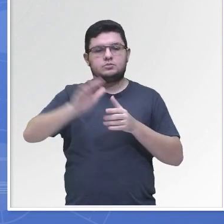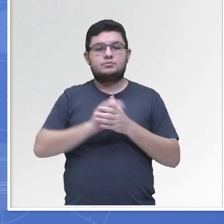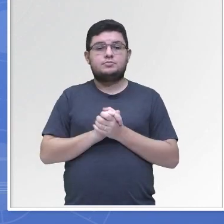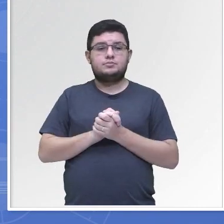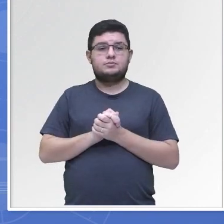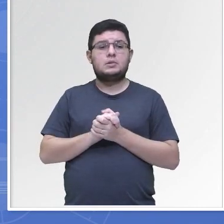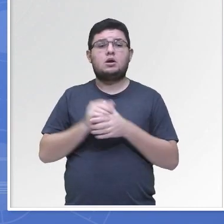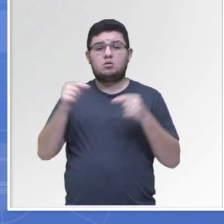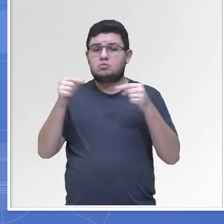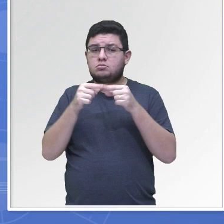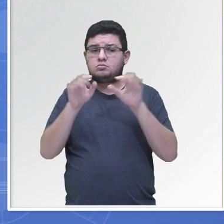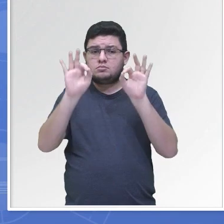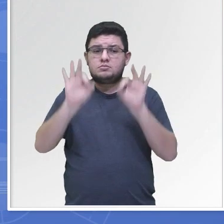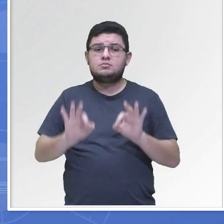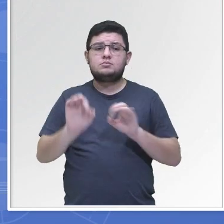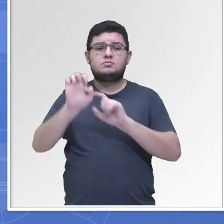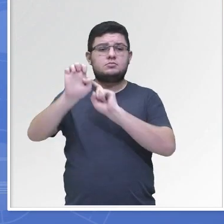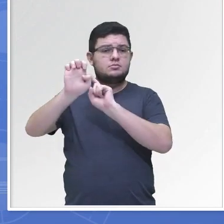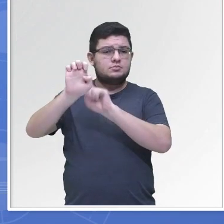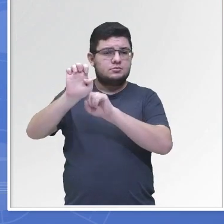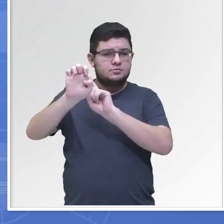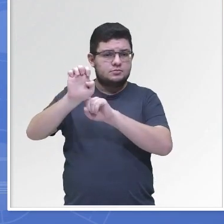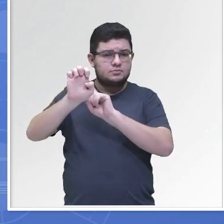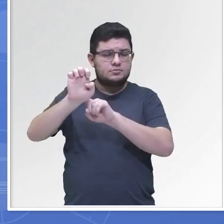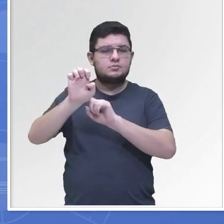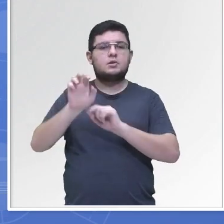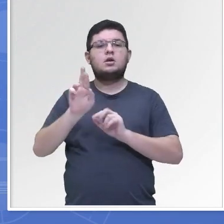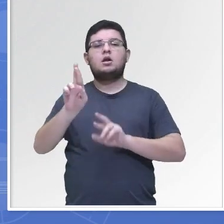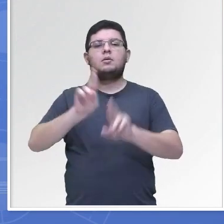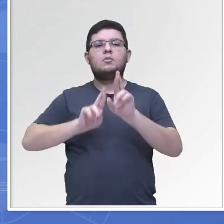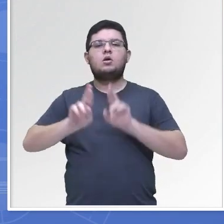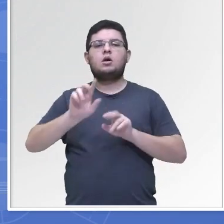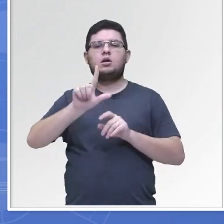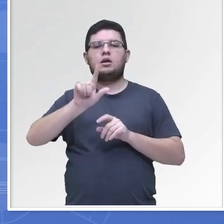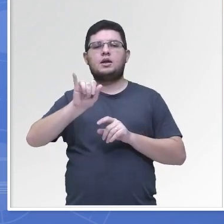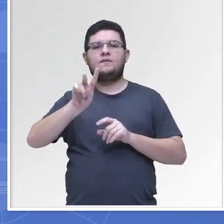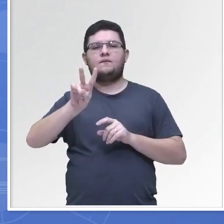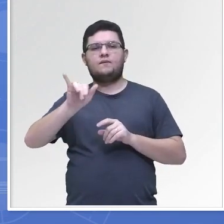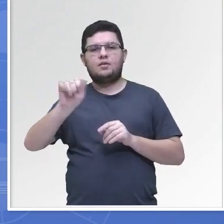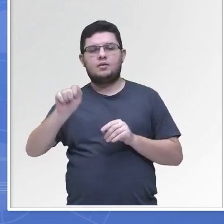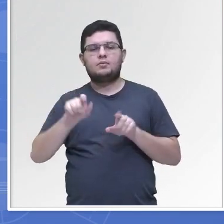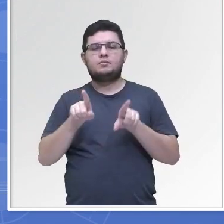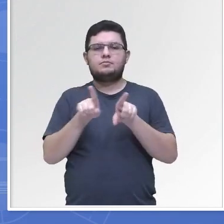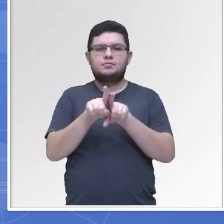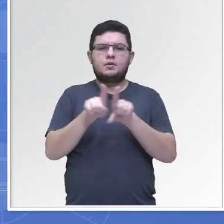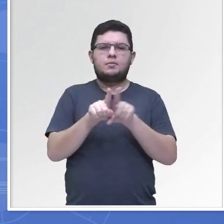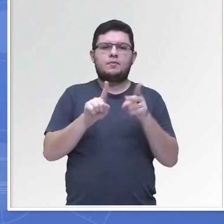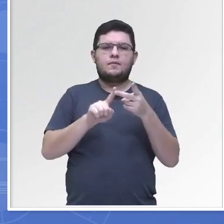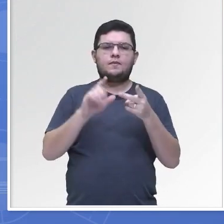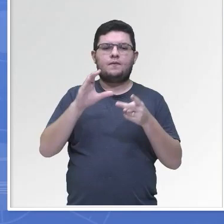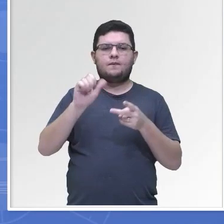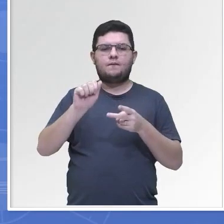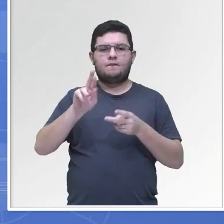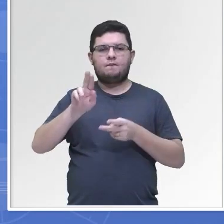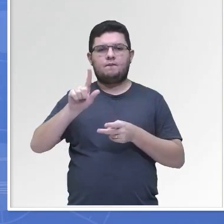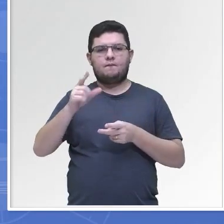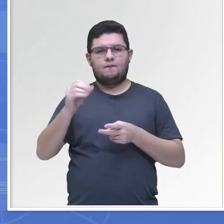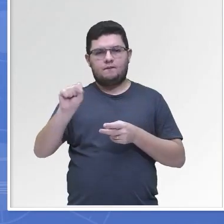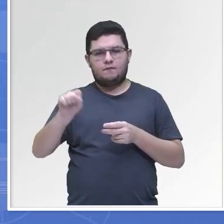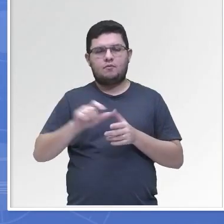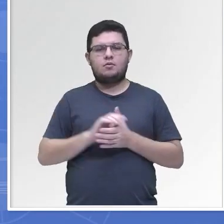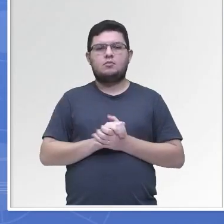chat. Letra E, a Lívia, o Carlos, Israel, Lidiane, Rebeca,